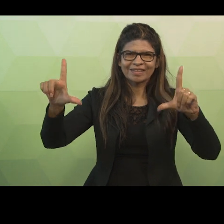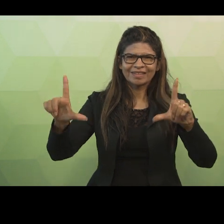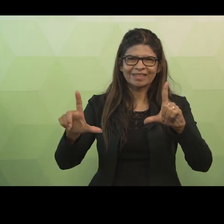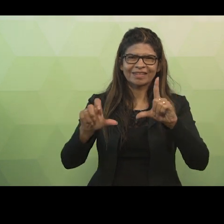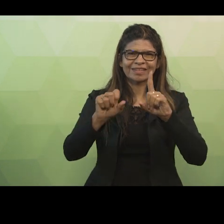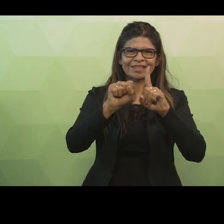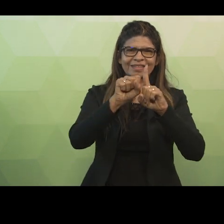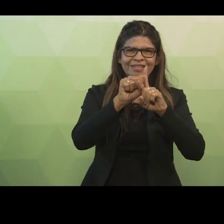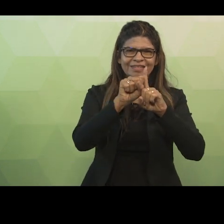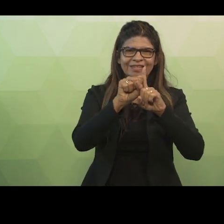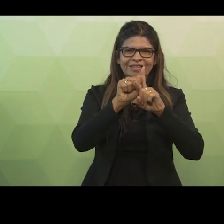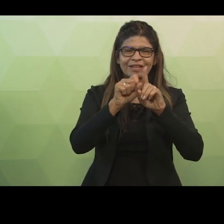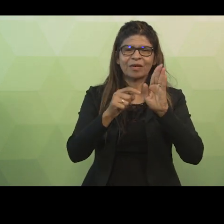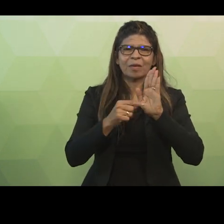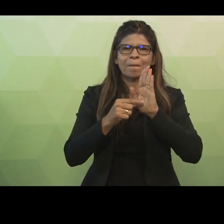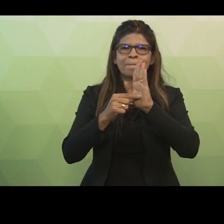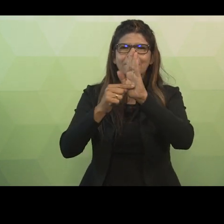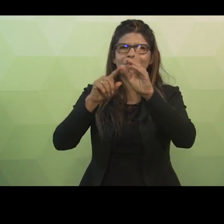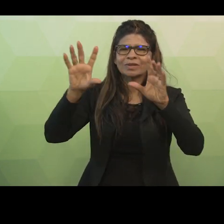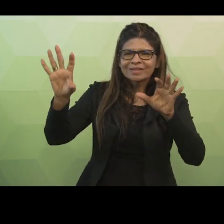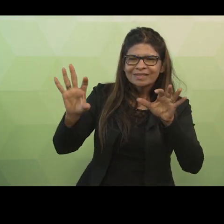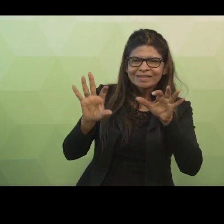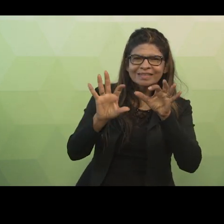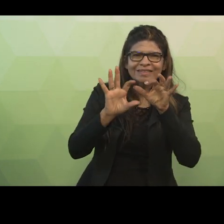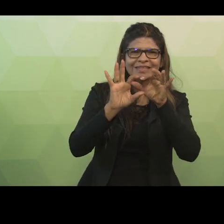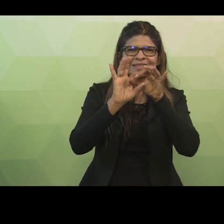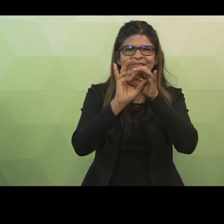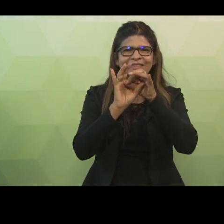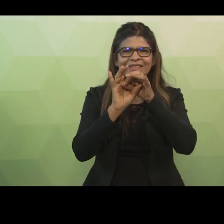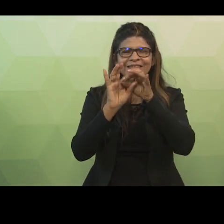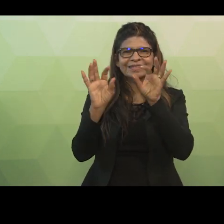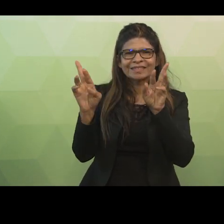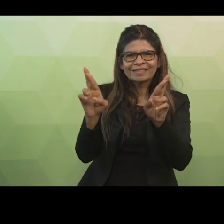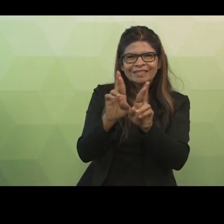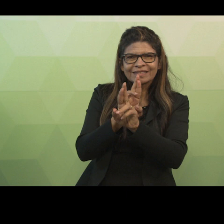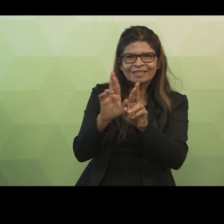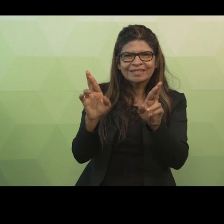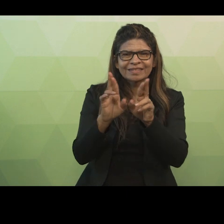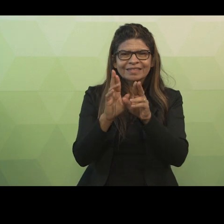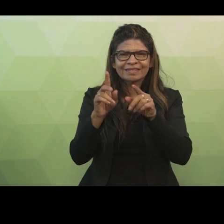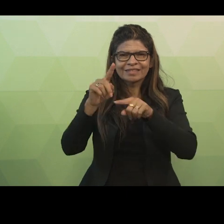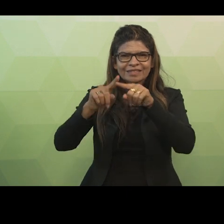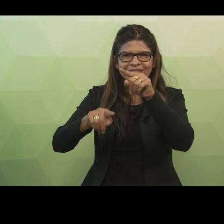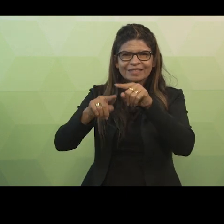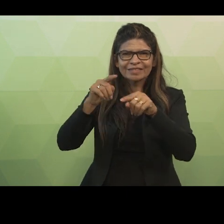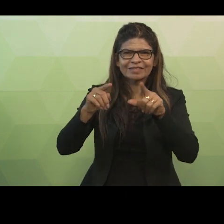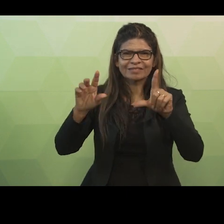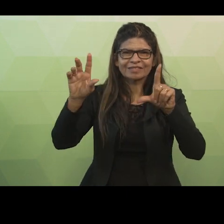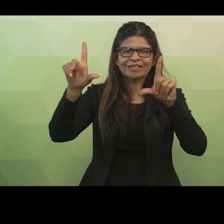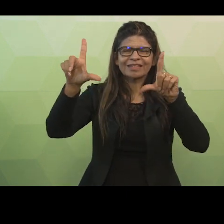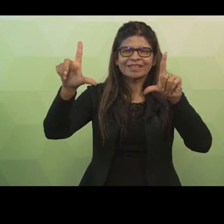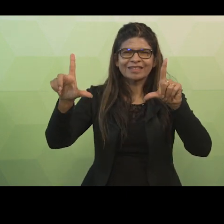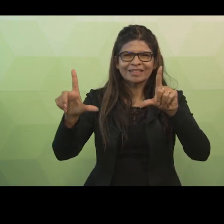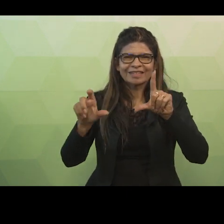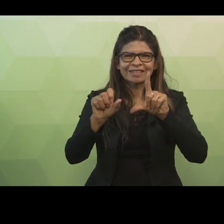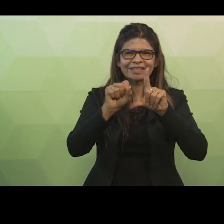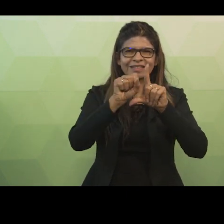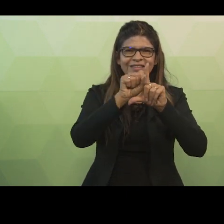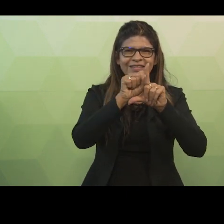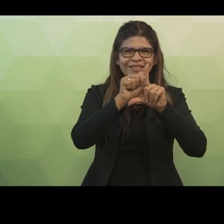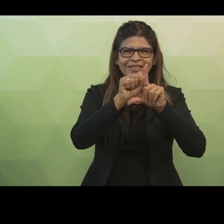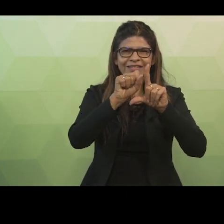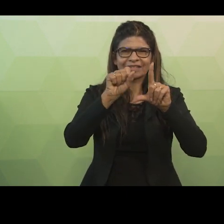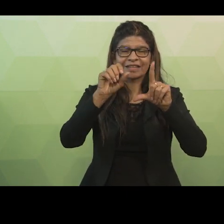diz, exige um certo sincronismo entre os objetos. O que isso significa? Que o objeto